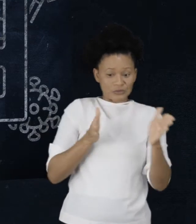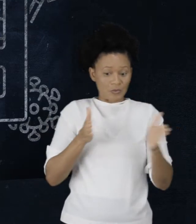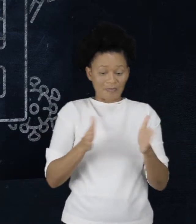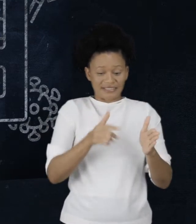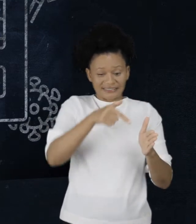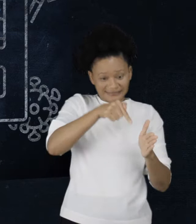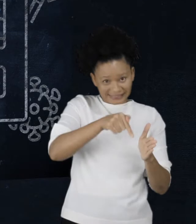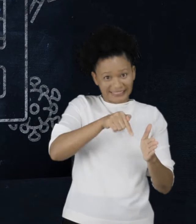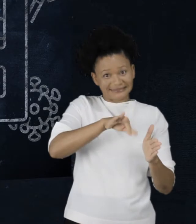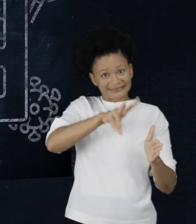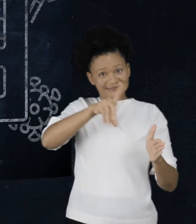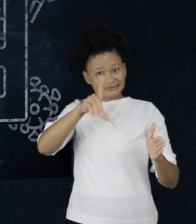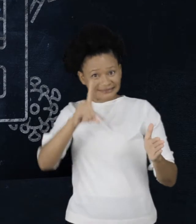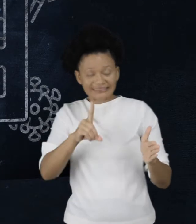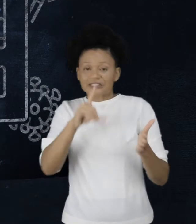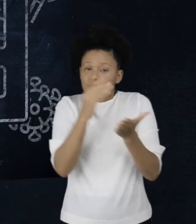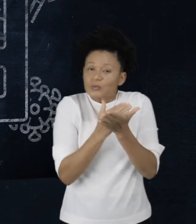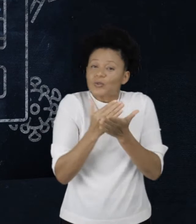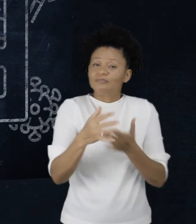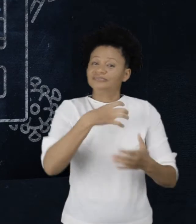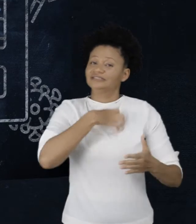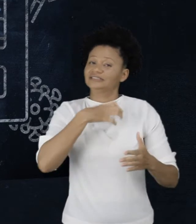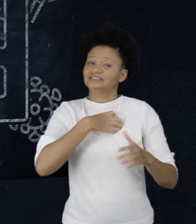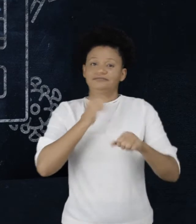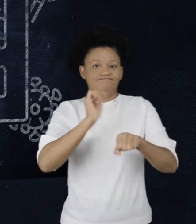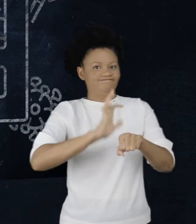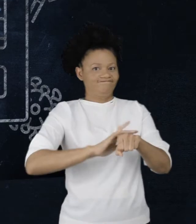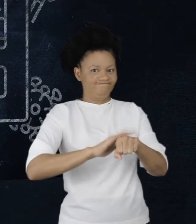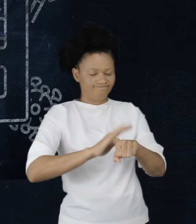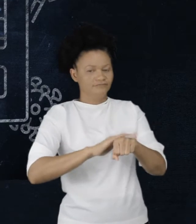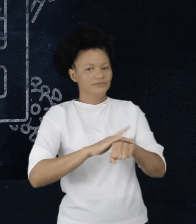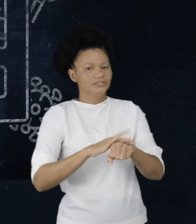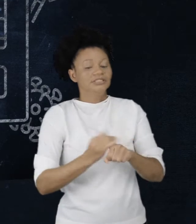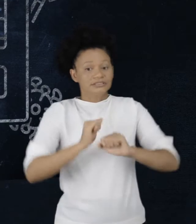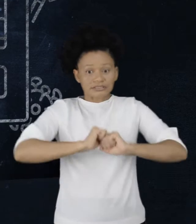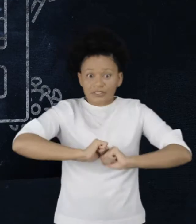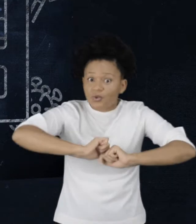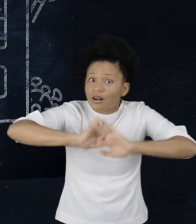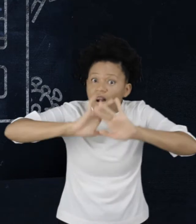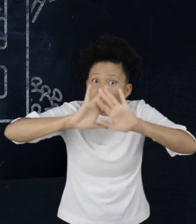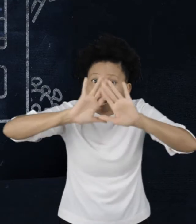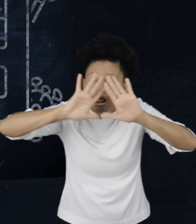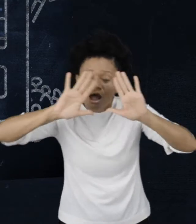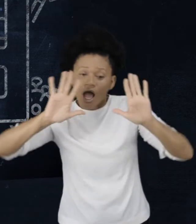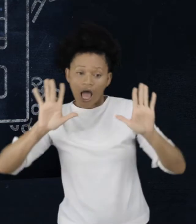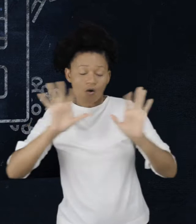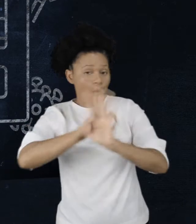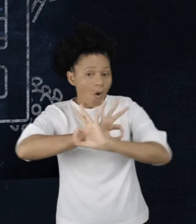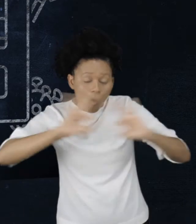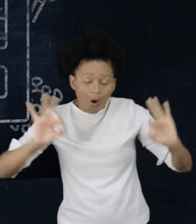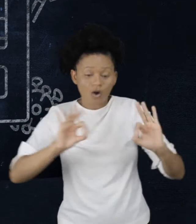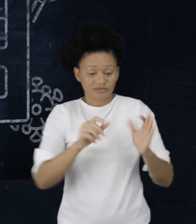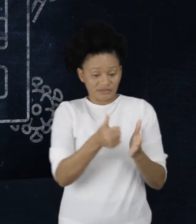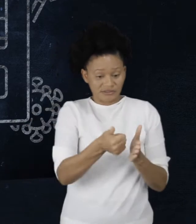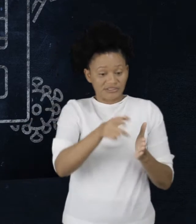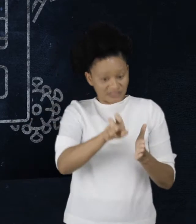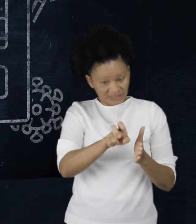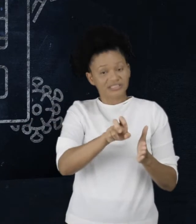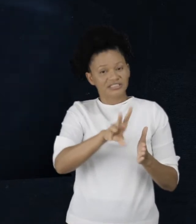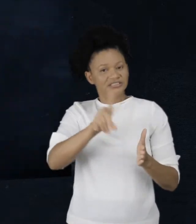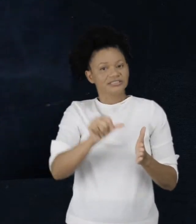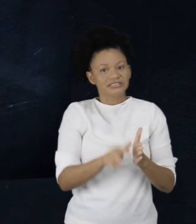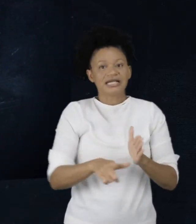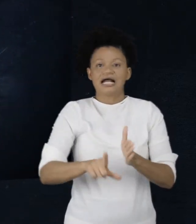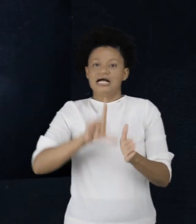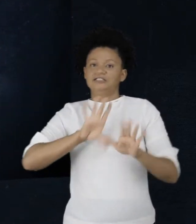a 10 dias do início do aparecimento dos sintomas, tendo uma ótima sensibilidade em torno de 15 dias do início dos